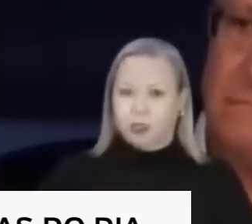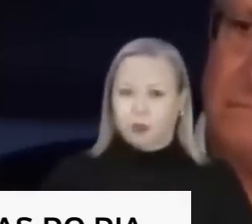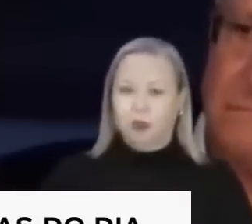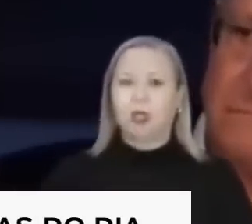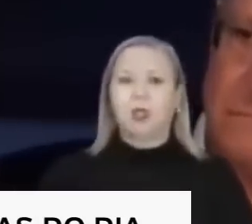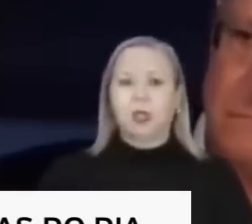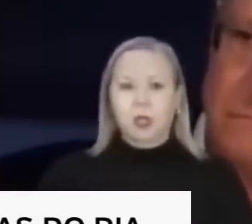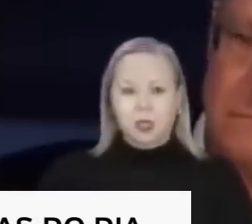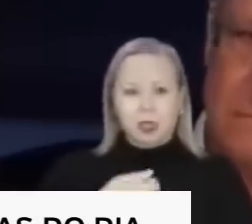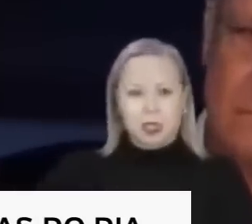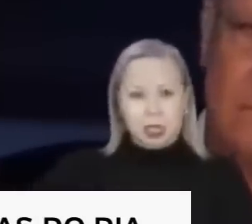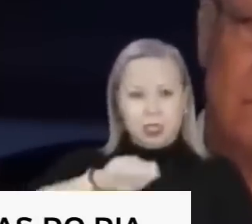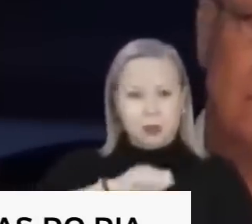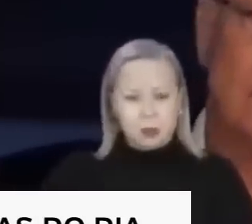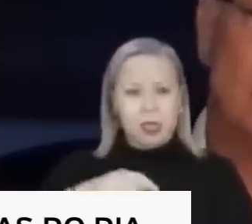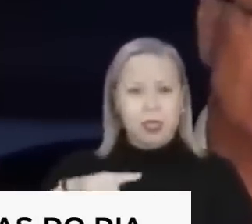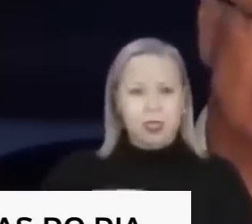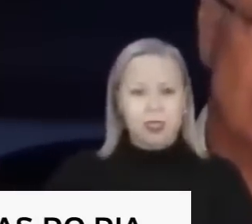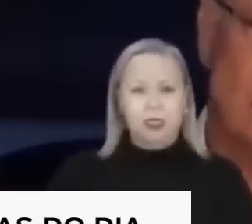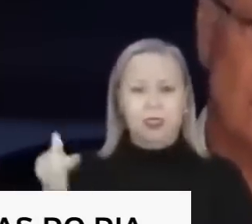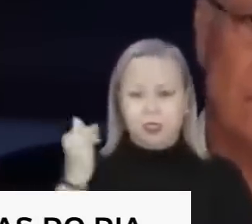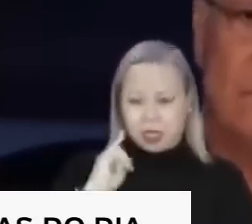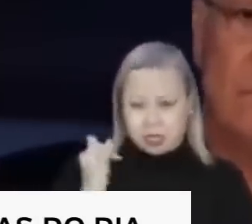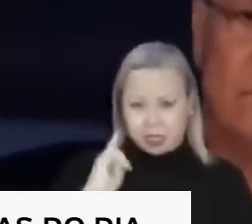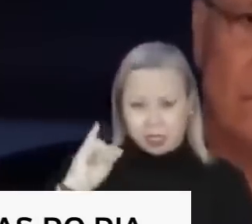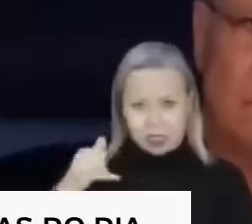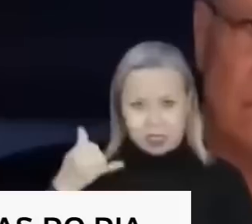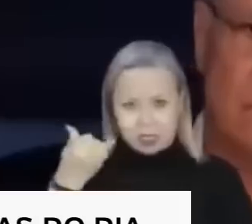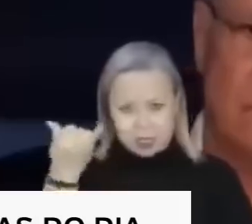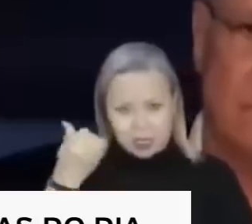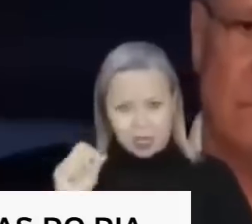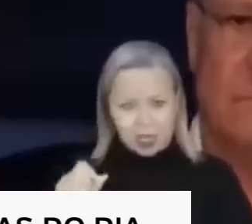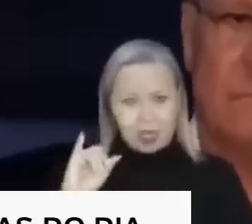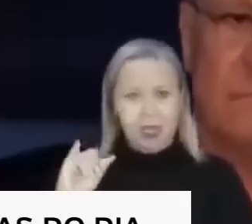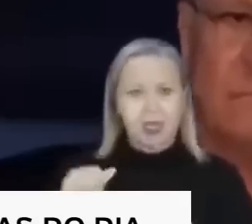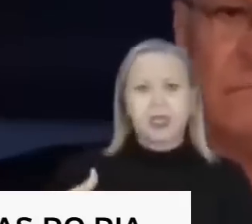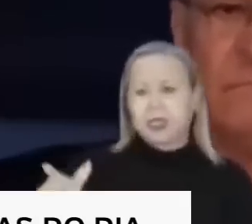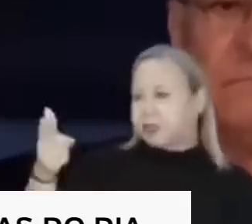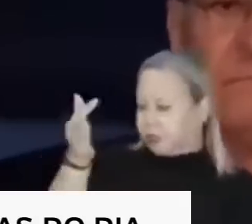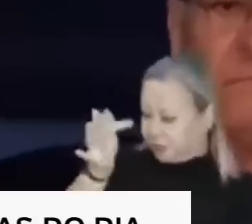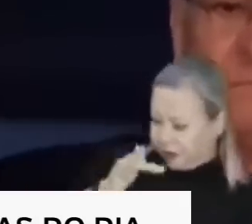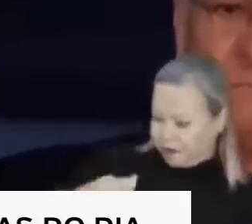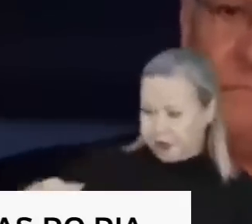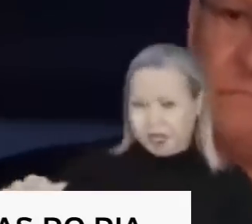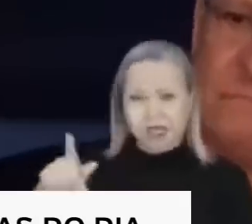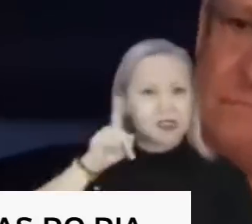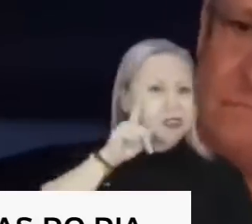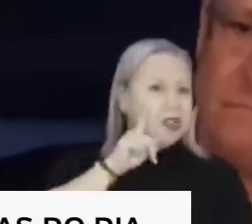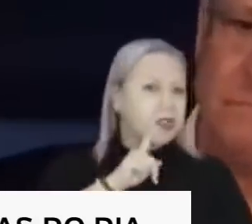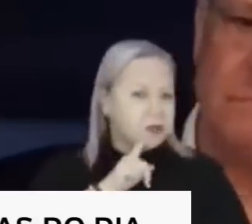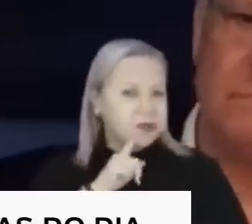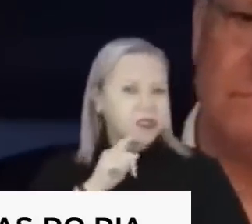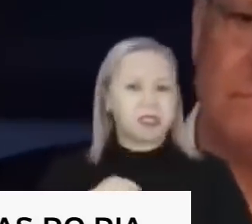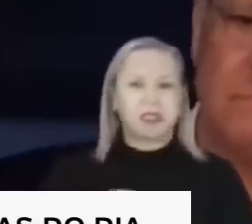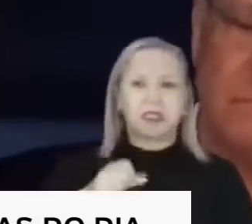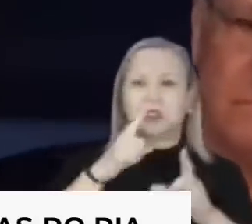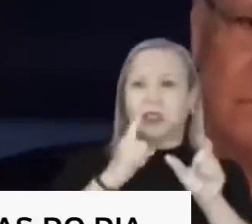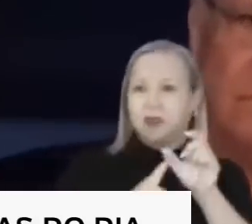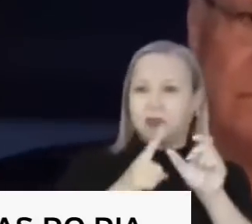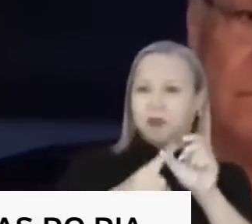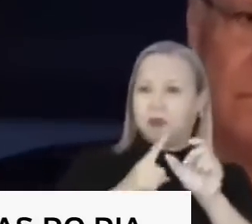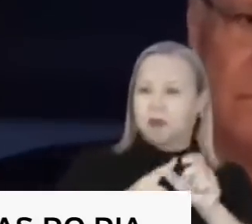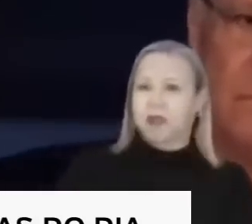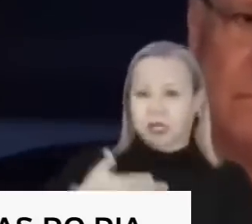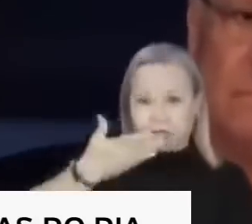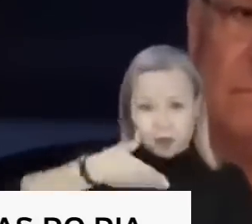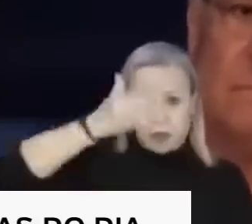Espanha, existe na Itália, existe na França, existe nos Estados Unidos, que tem como líder o presidente Trump, existe